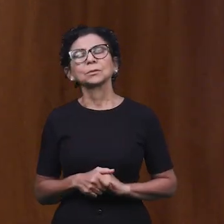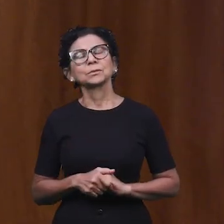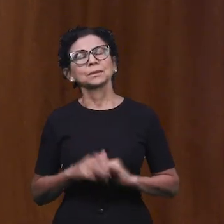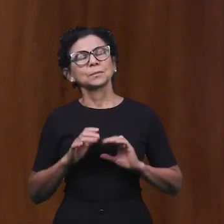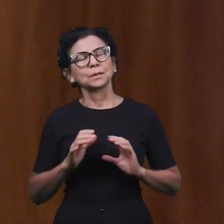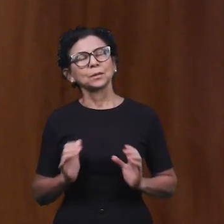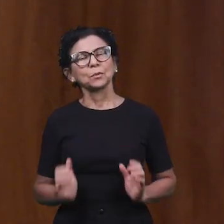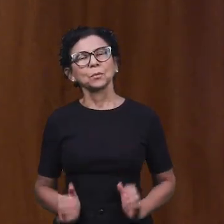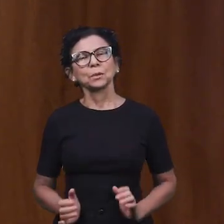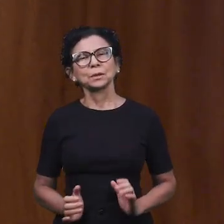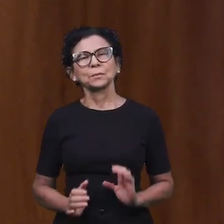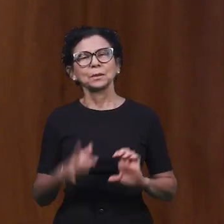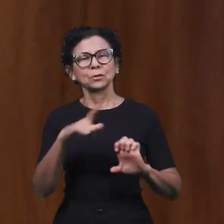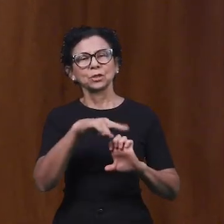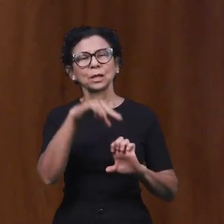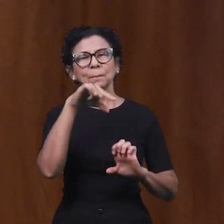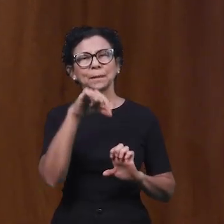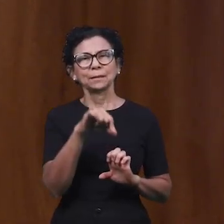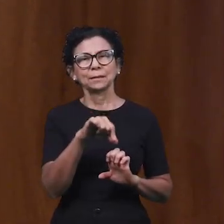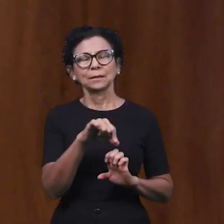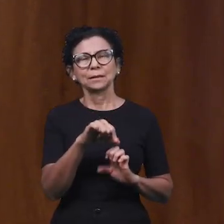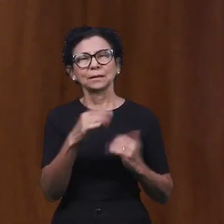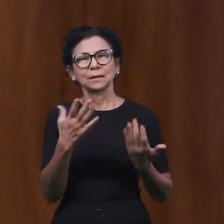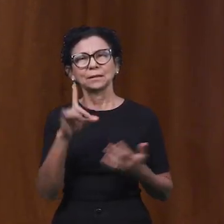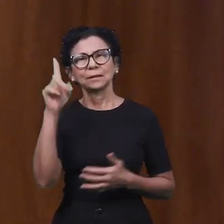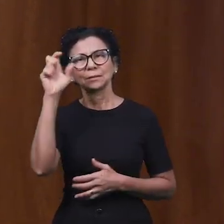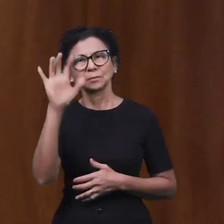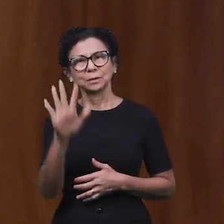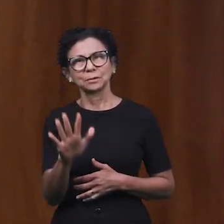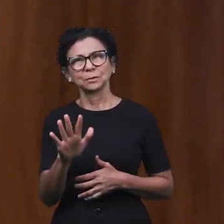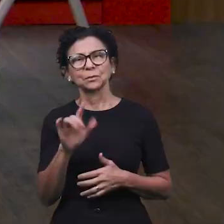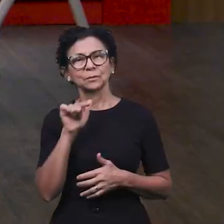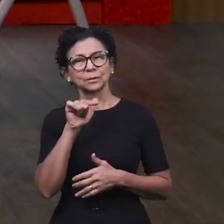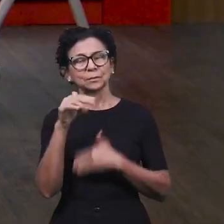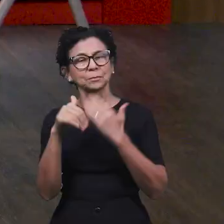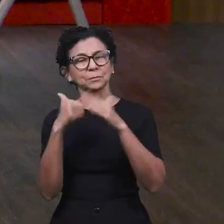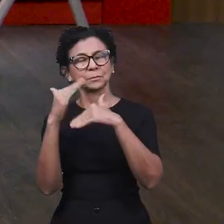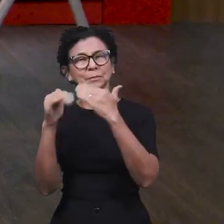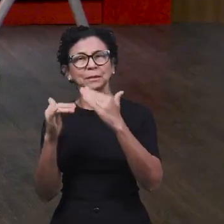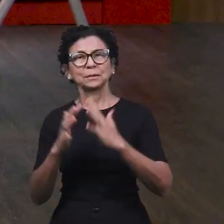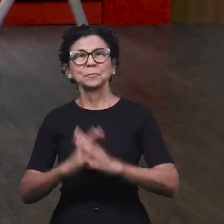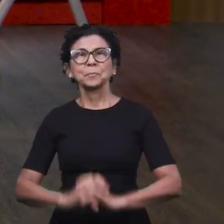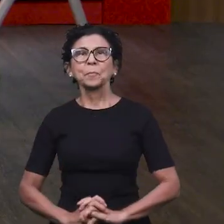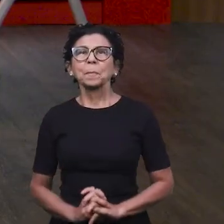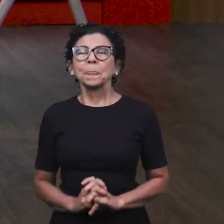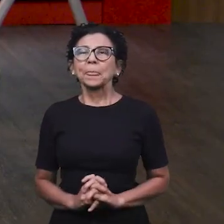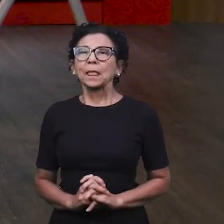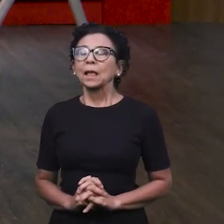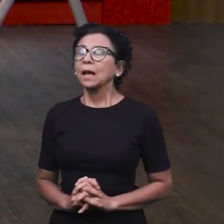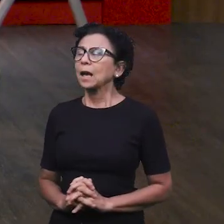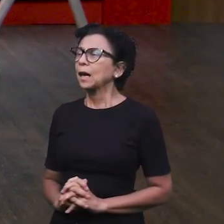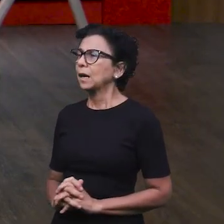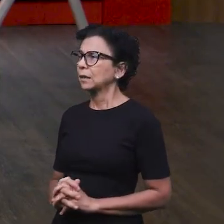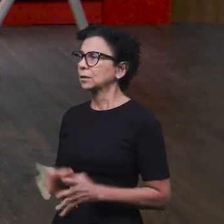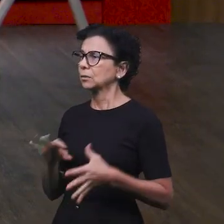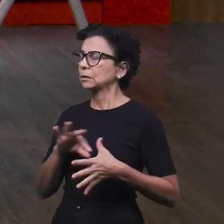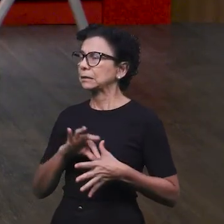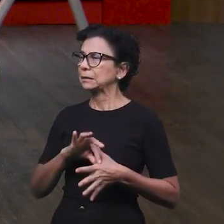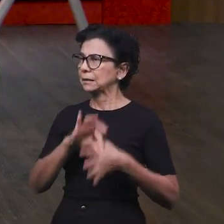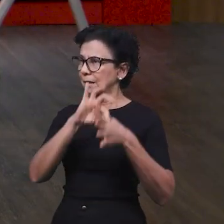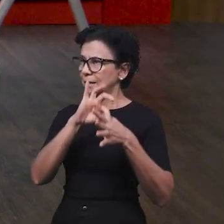empreendedor, tudo vai bem porque o Senhor abençoa e prospera. Wallace, já que a gente está falando sobre